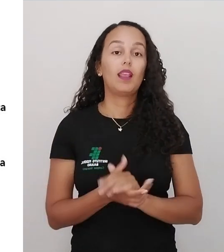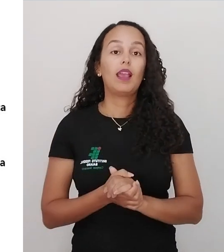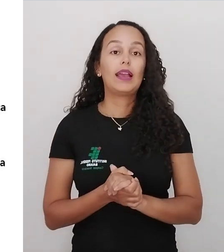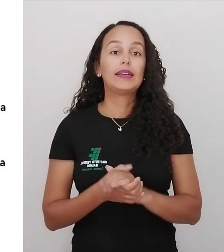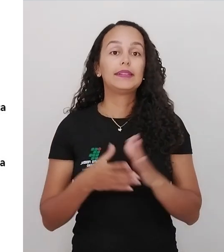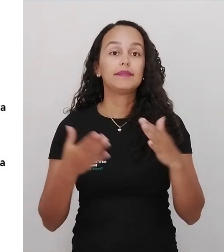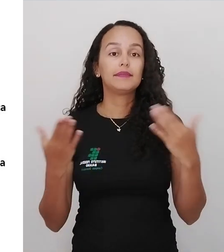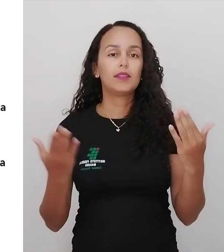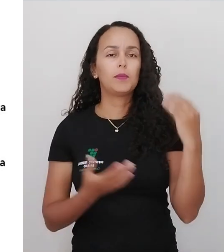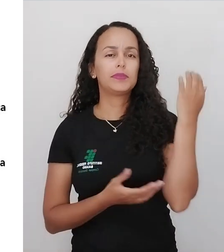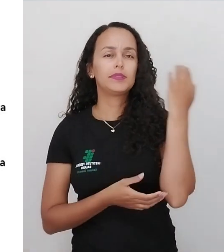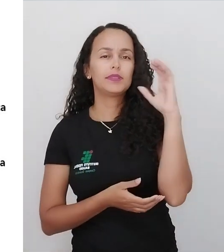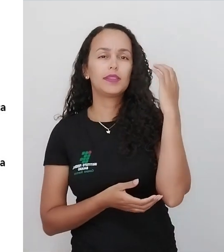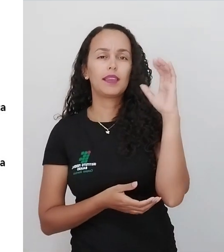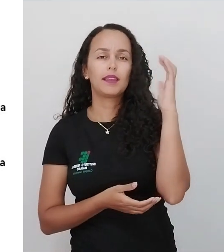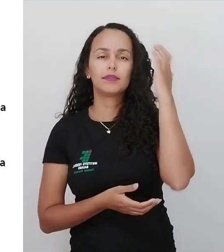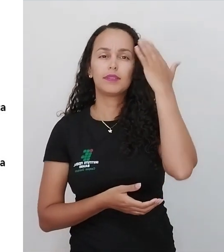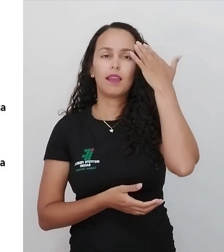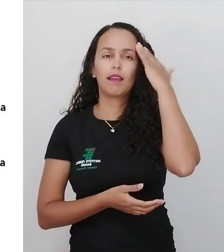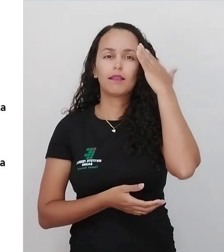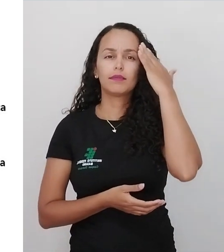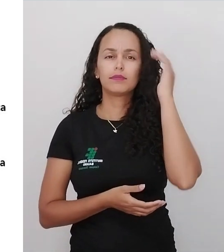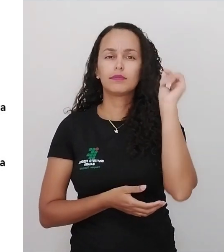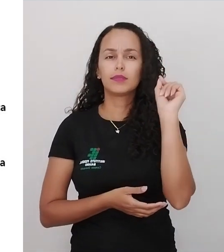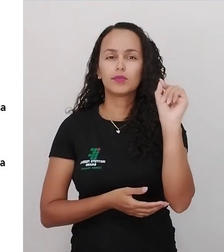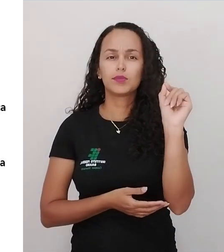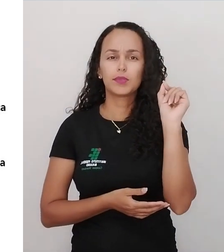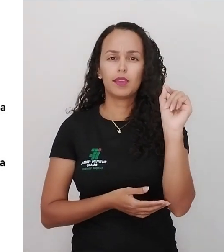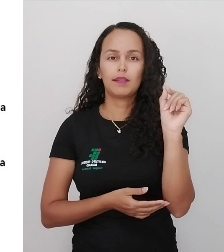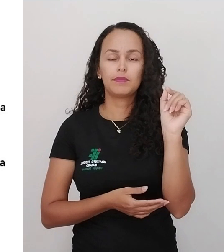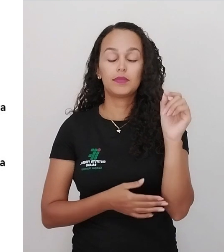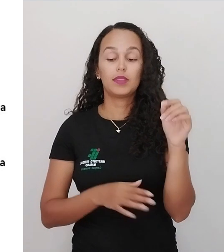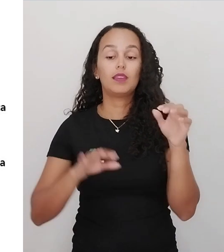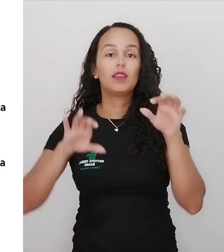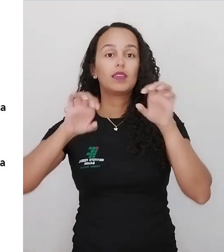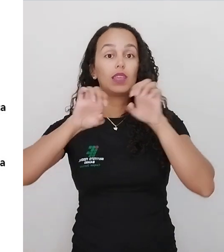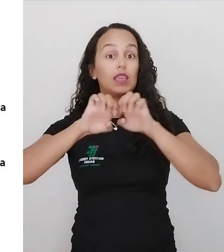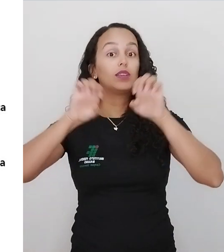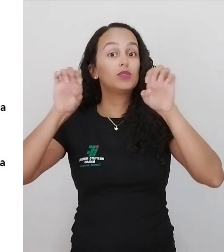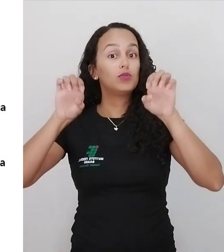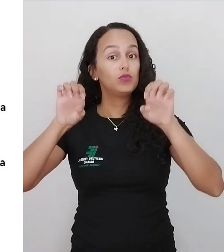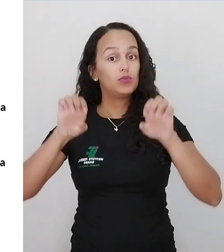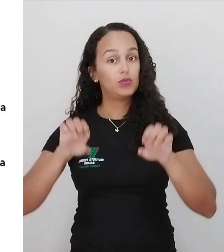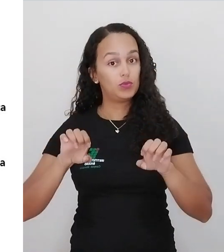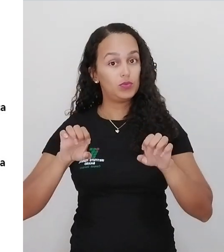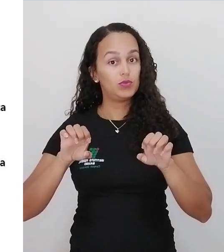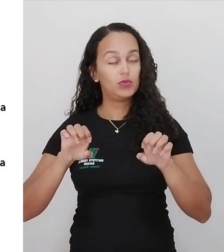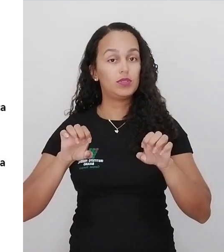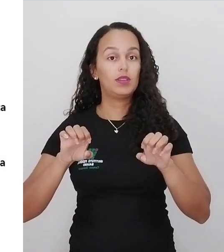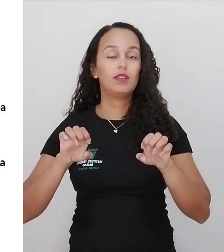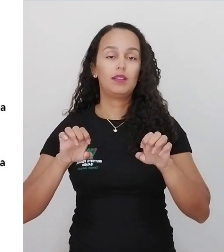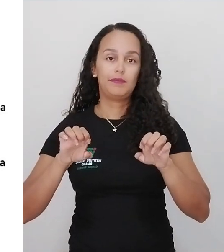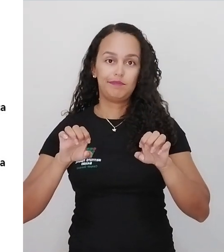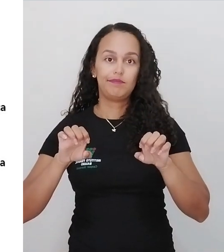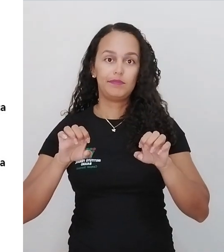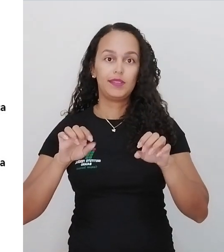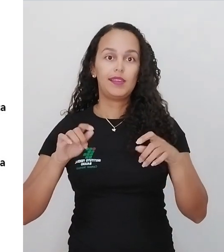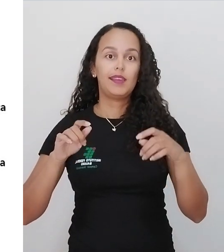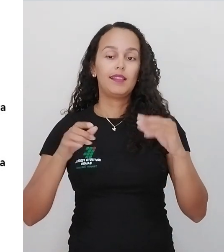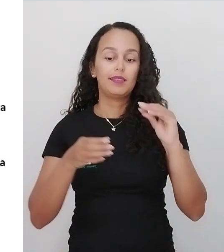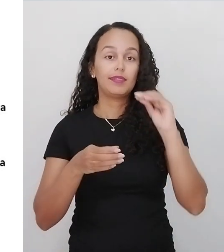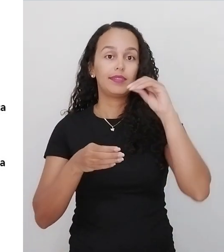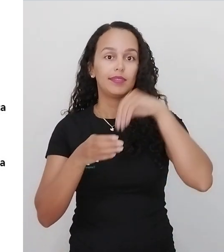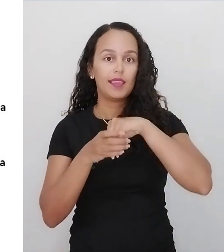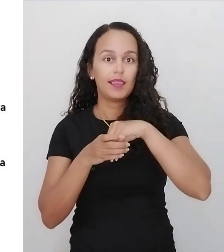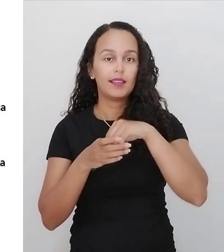tal como é, teria, né, dentro do ambiente aquático, conseguido, né, se organizar para ter